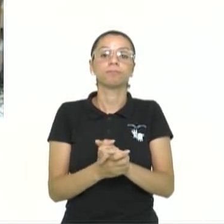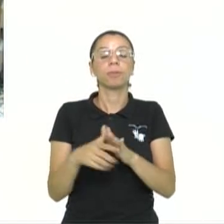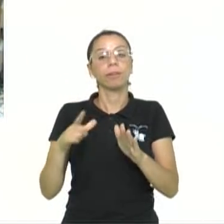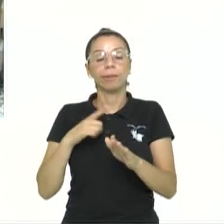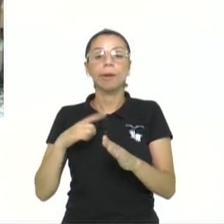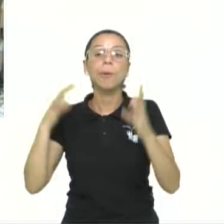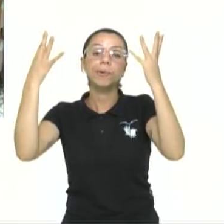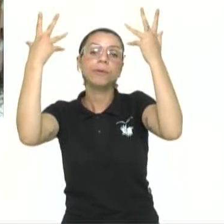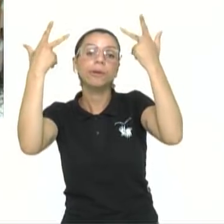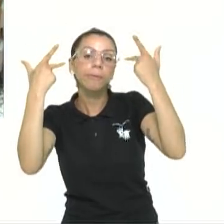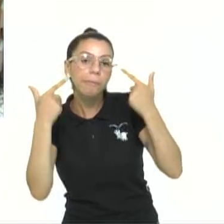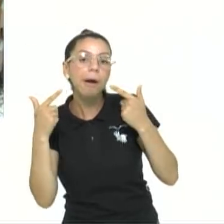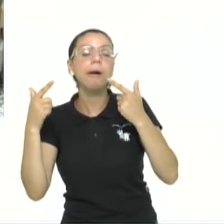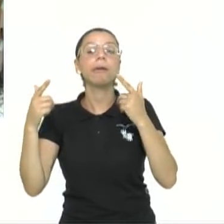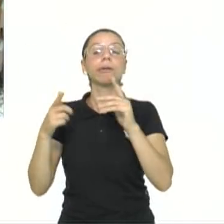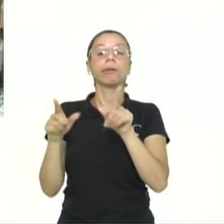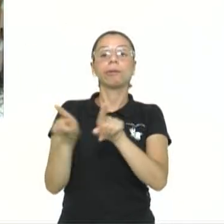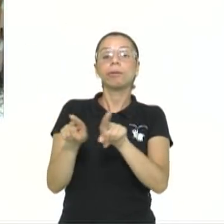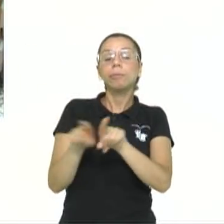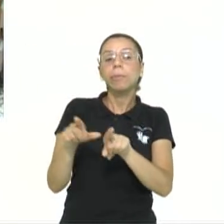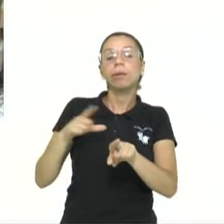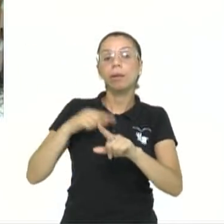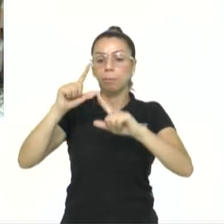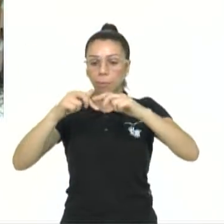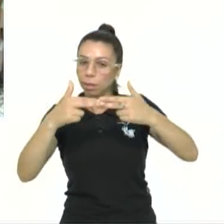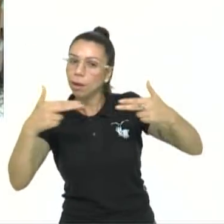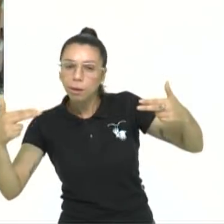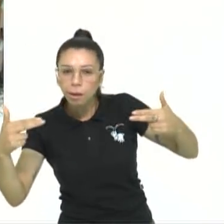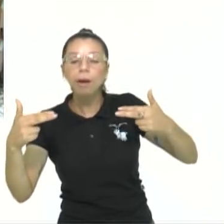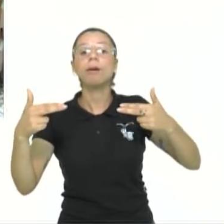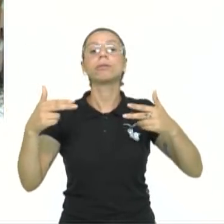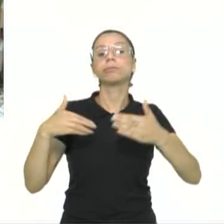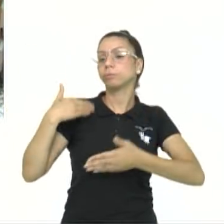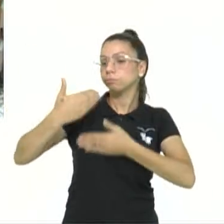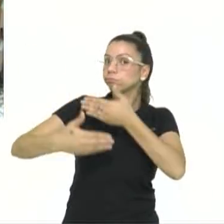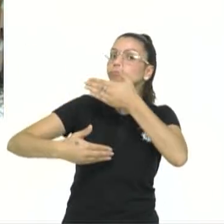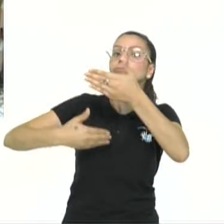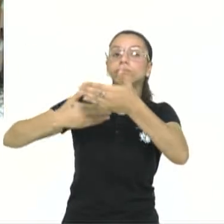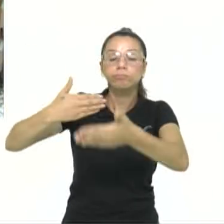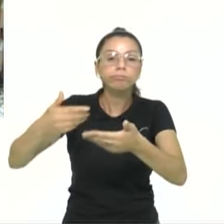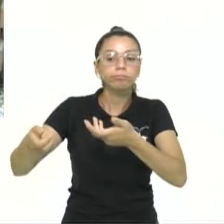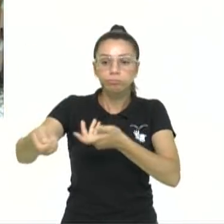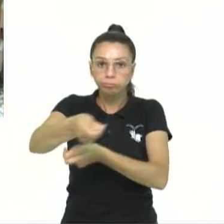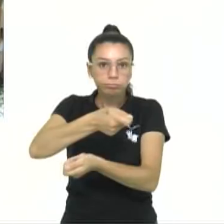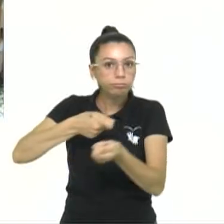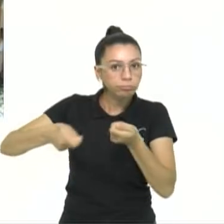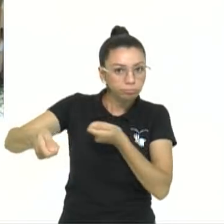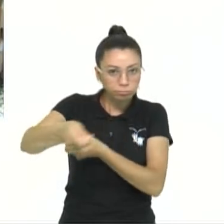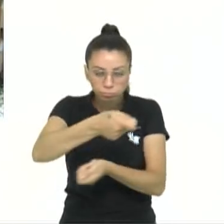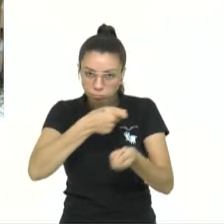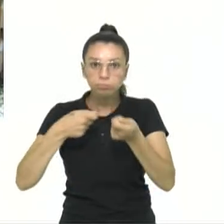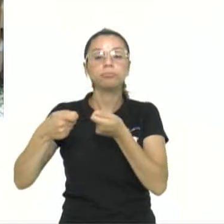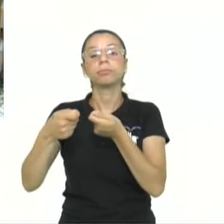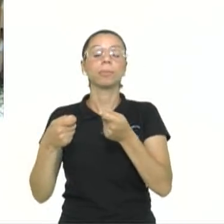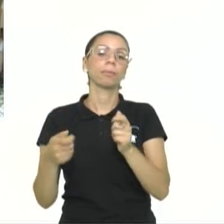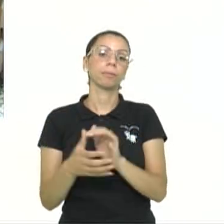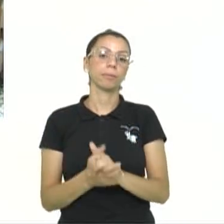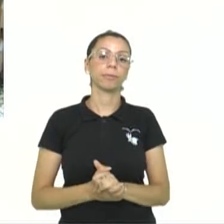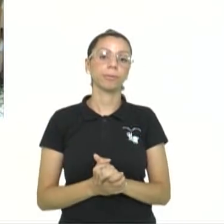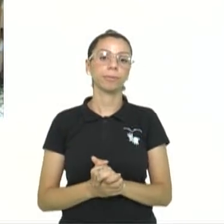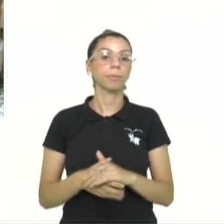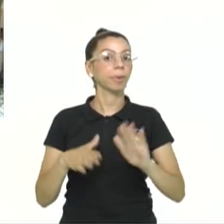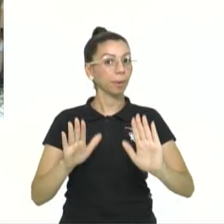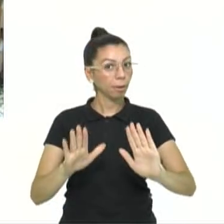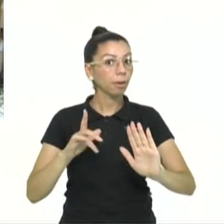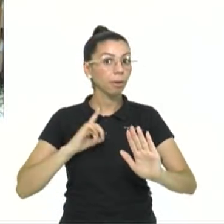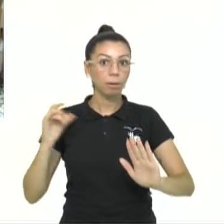com os animais, enfim, levavam produtos, mercadorias, desenvolviam atividades de troca, de comércio e tudo mais.